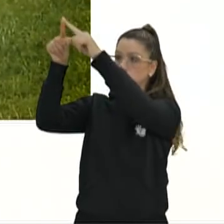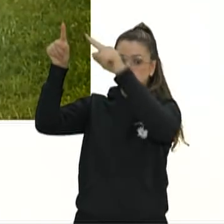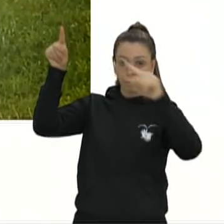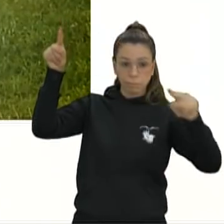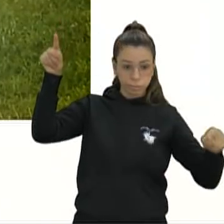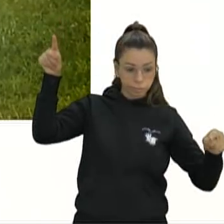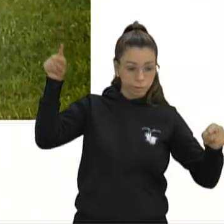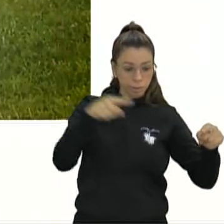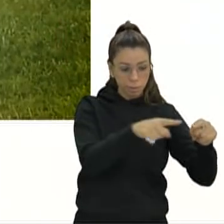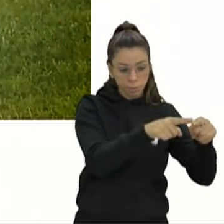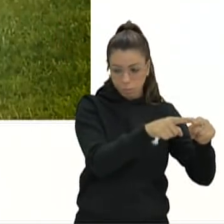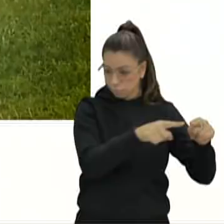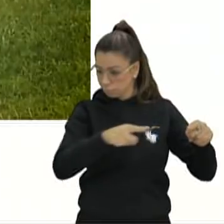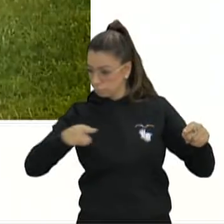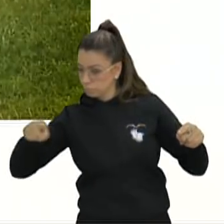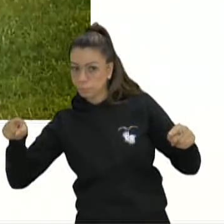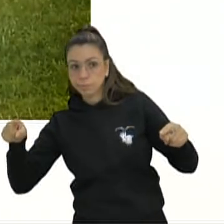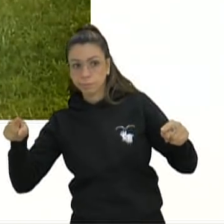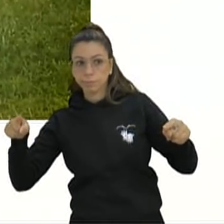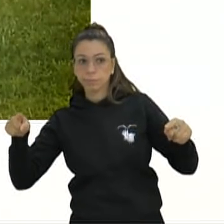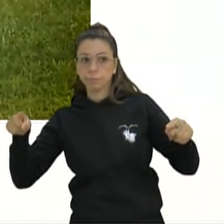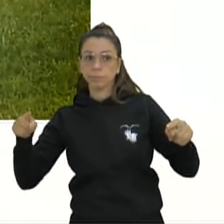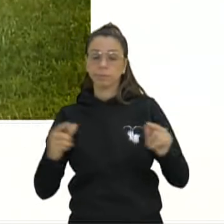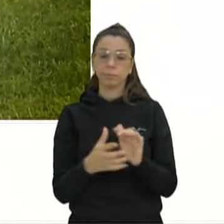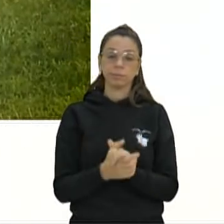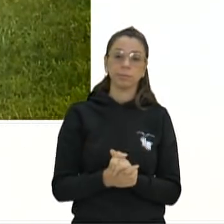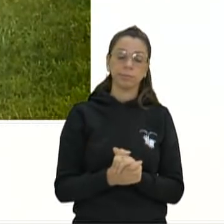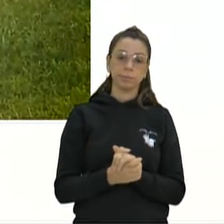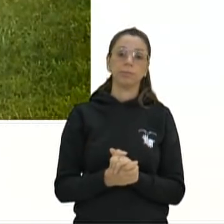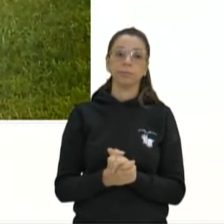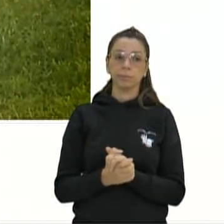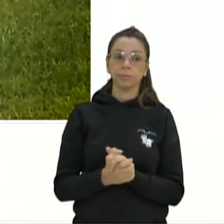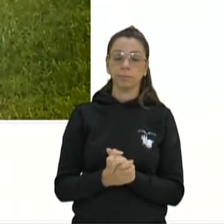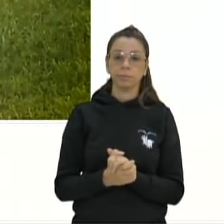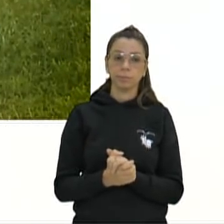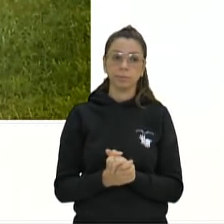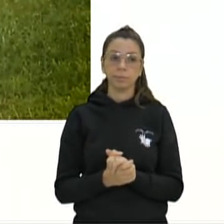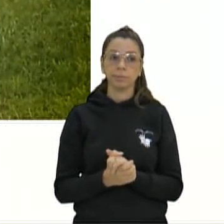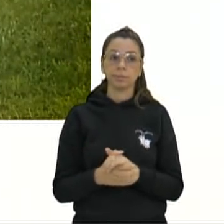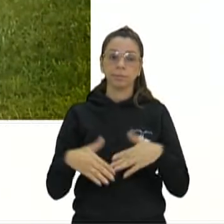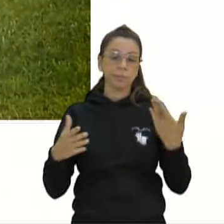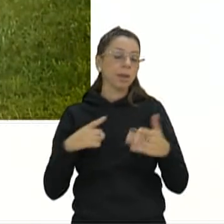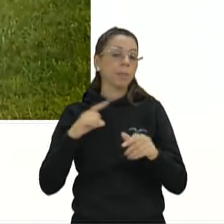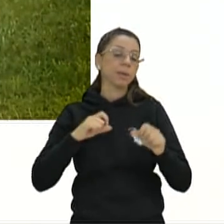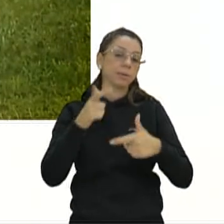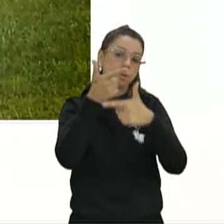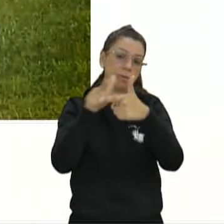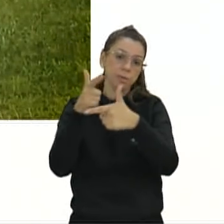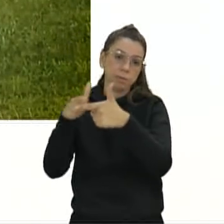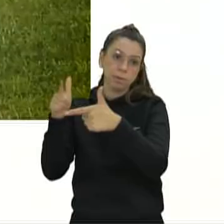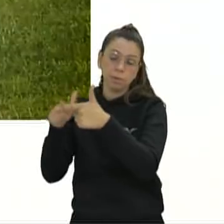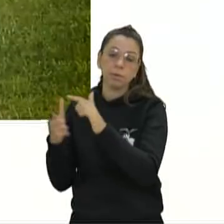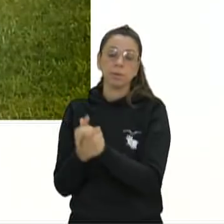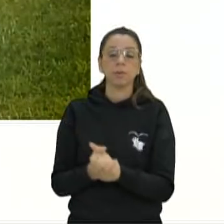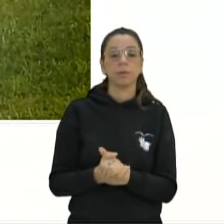lado do triângulo grande, está para o lado do triângulo pequeno. 20 está para 0,61. Fazendo a divisão,